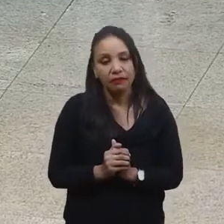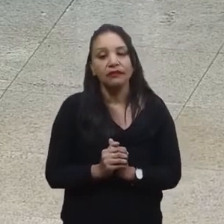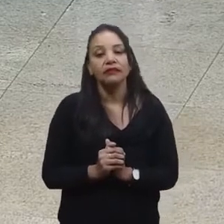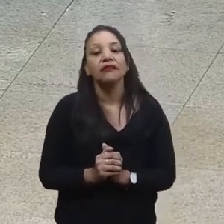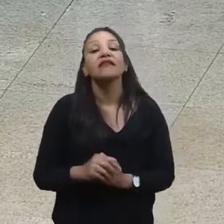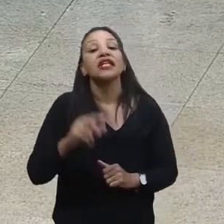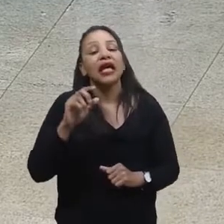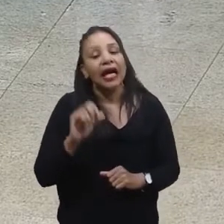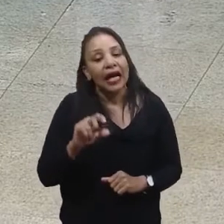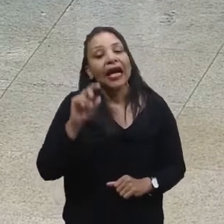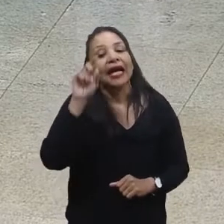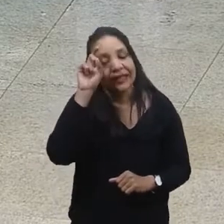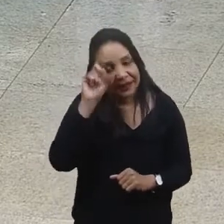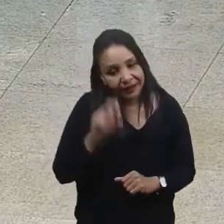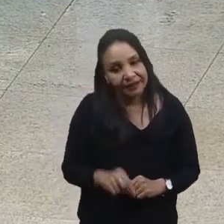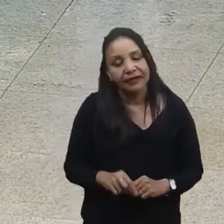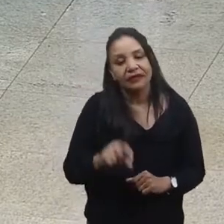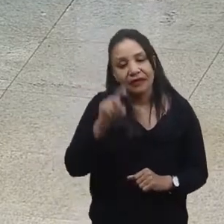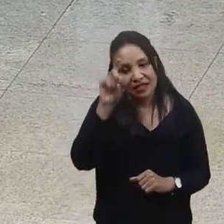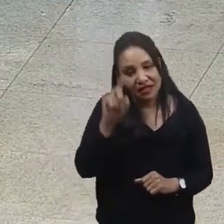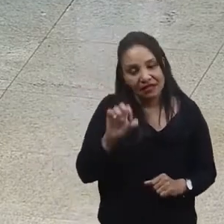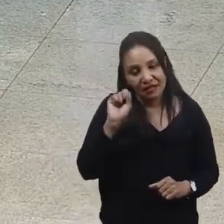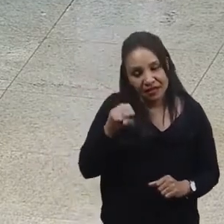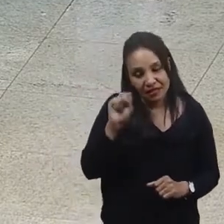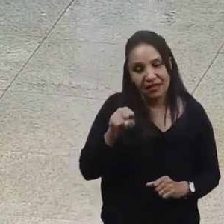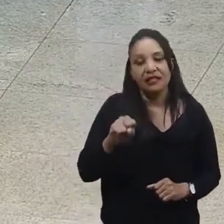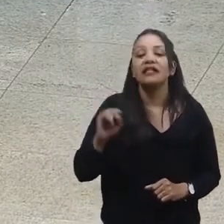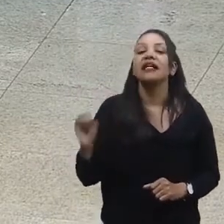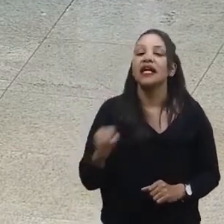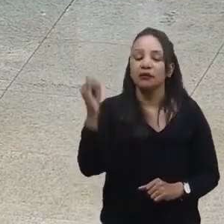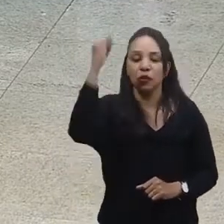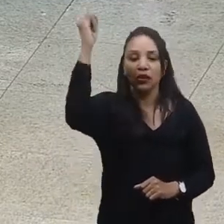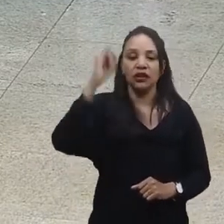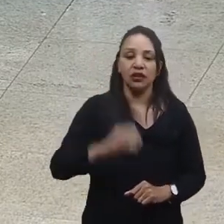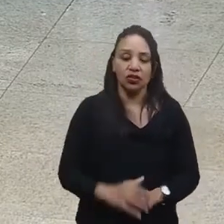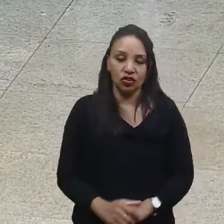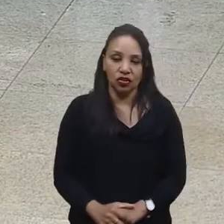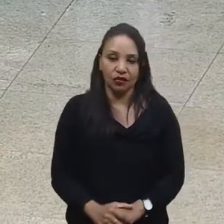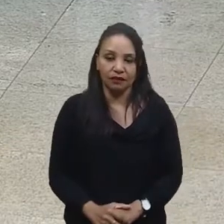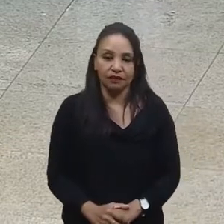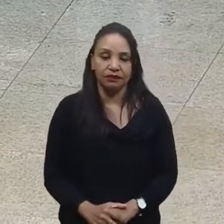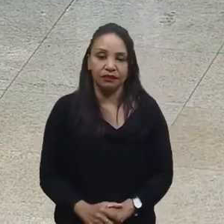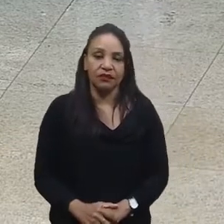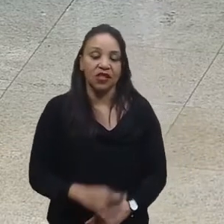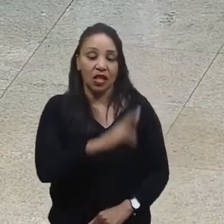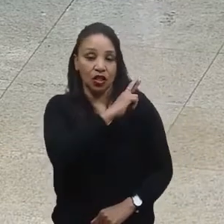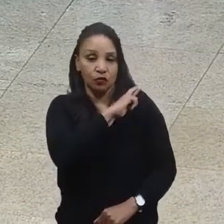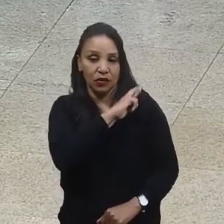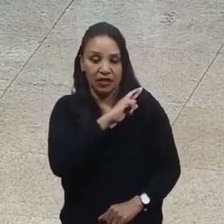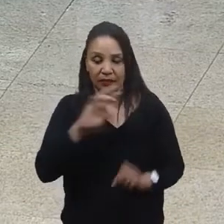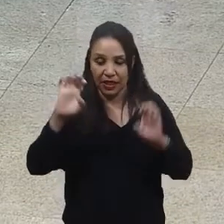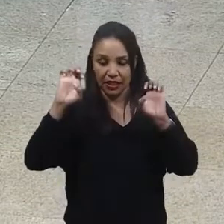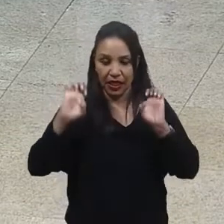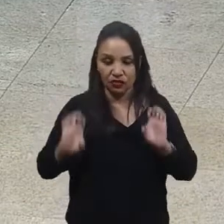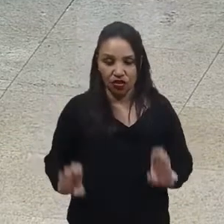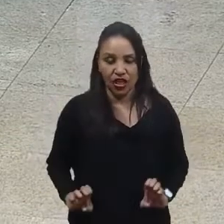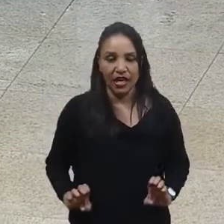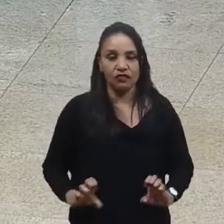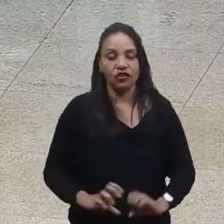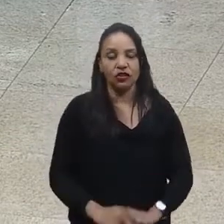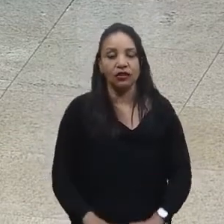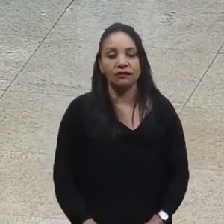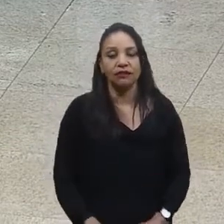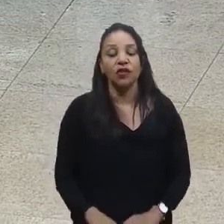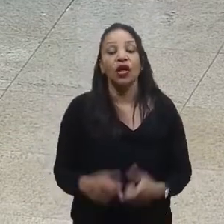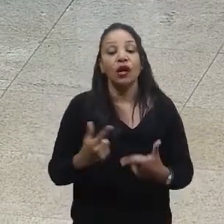essa é uma vida realmente que que vale a pena vale muito a pena porque